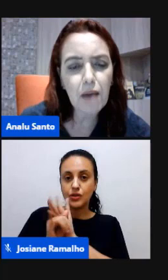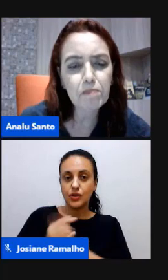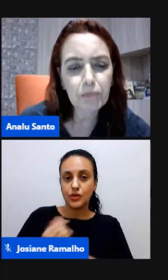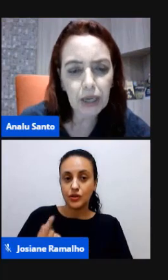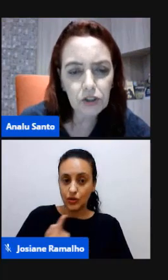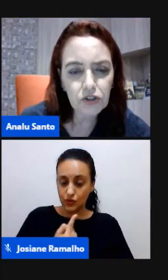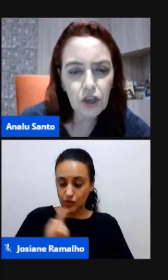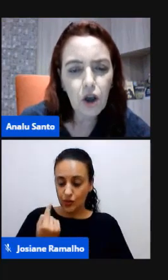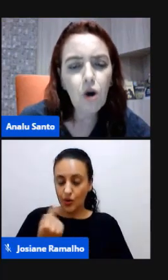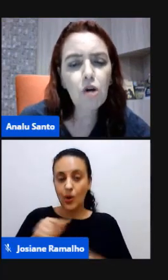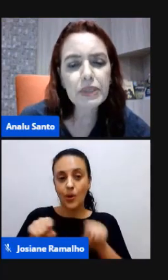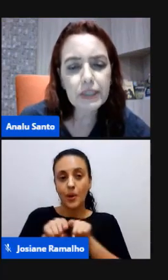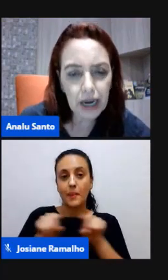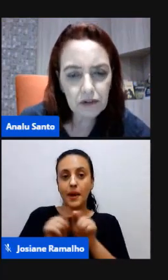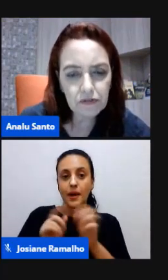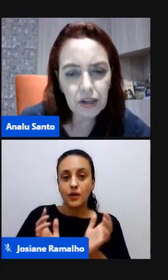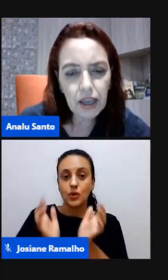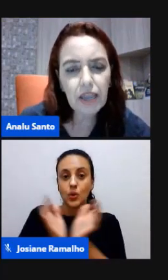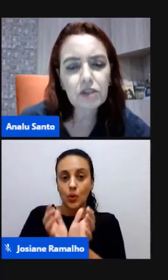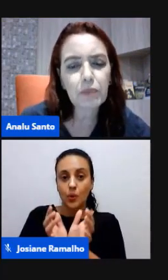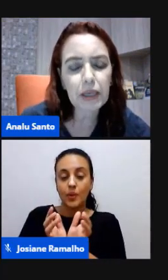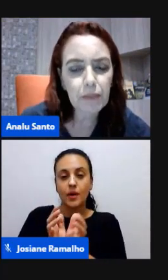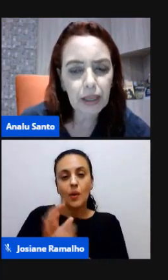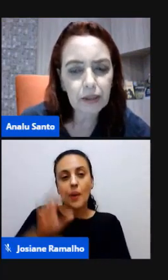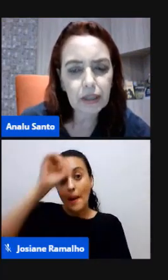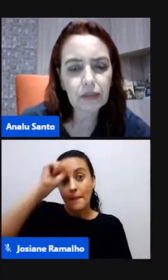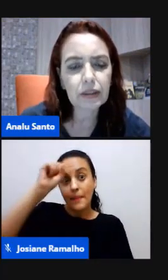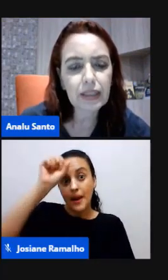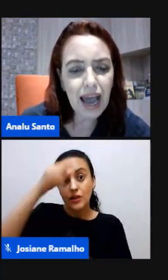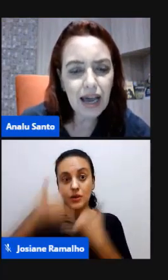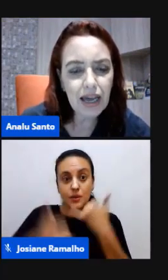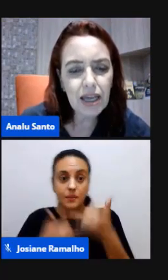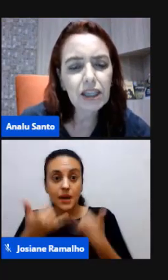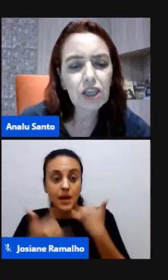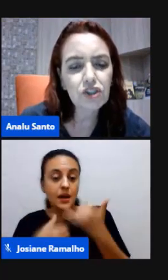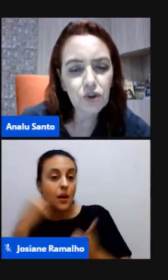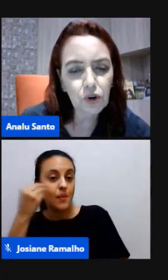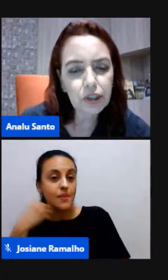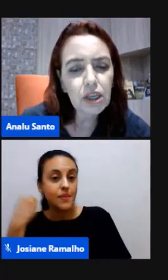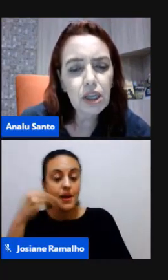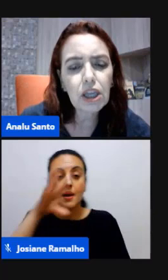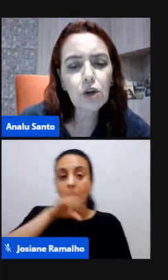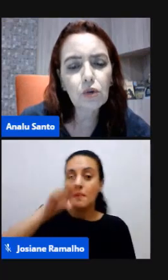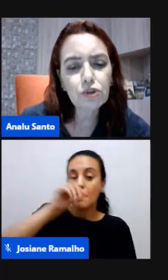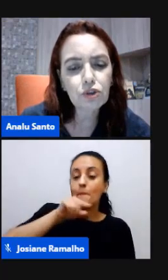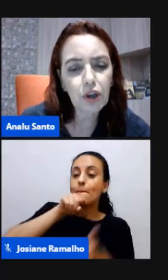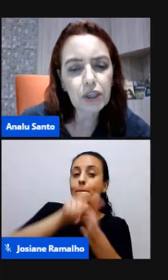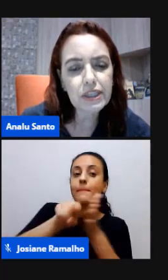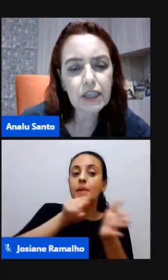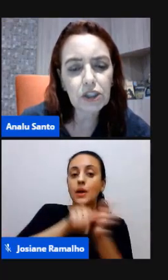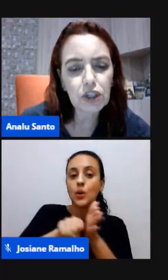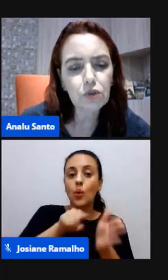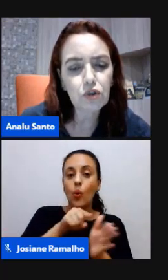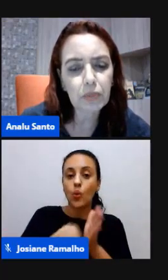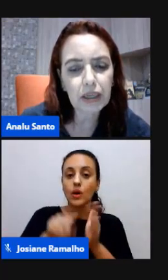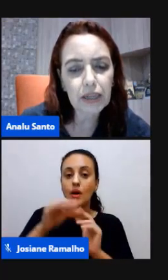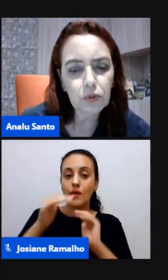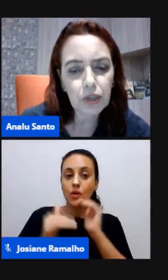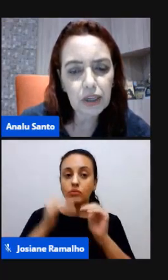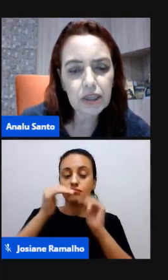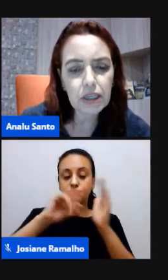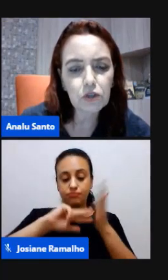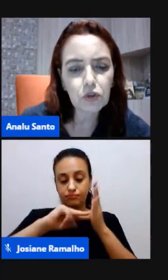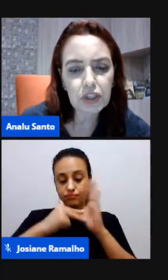deseja, aprende, observa, experimenta, narra, questiona e constrói sentidos sobre